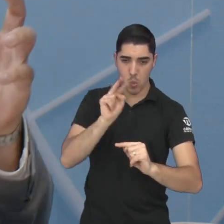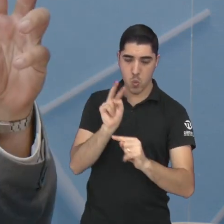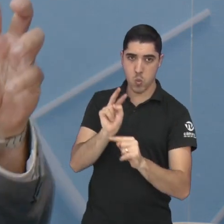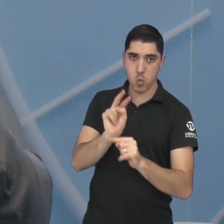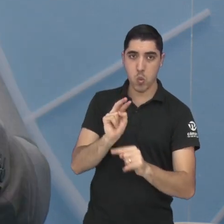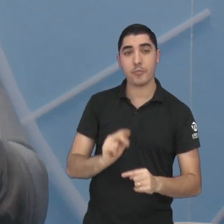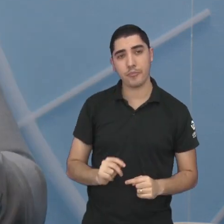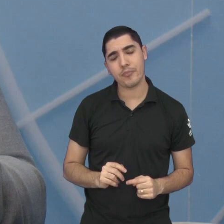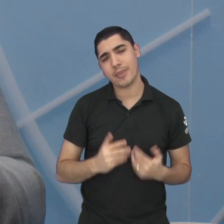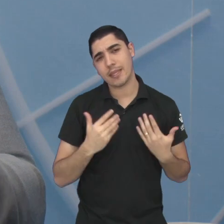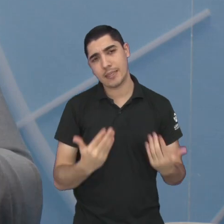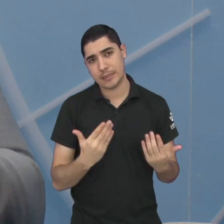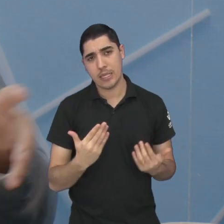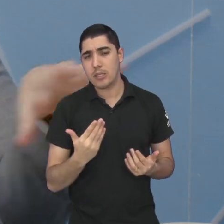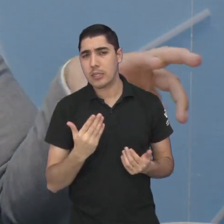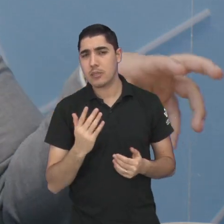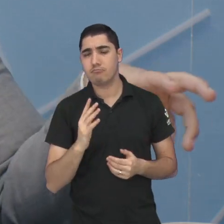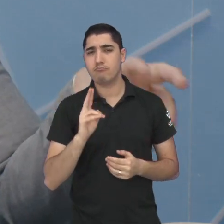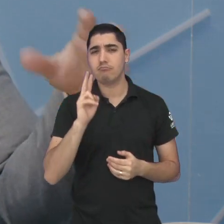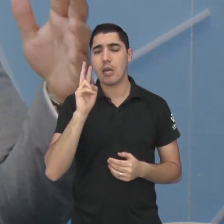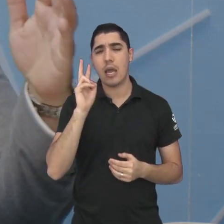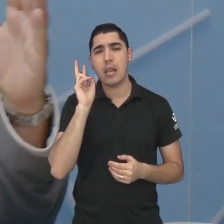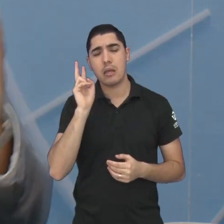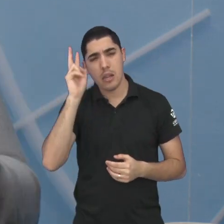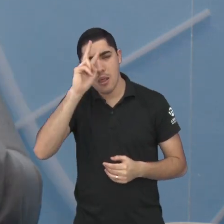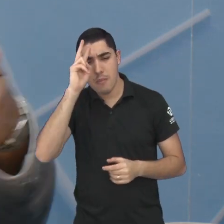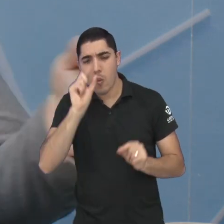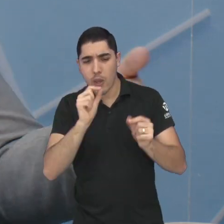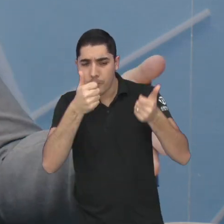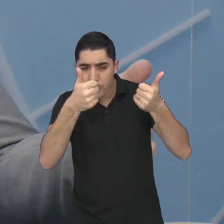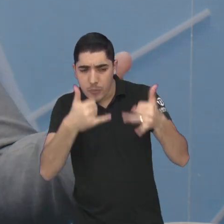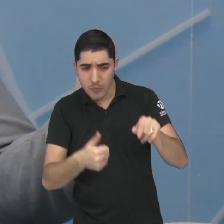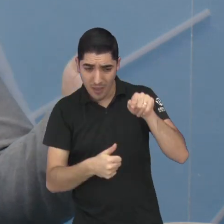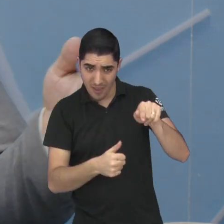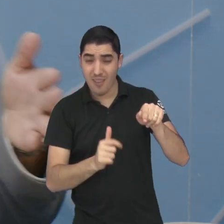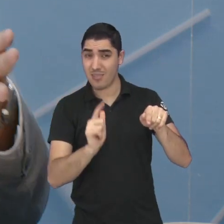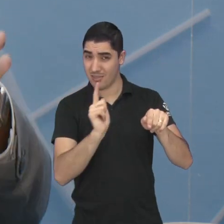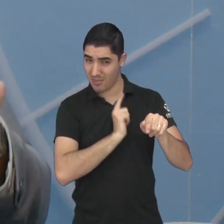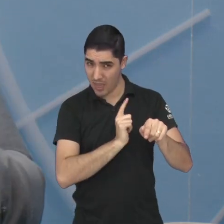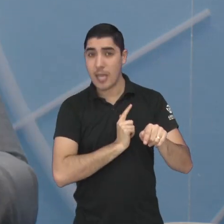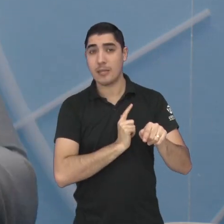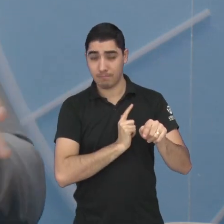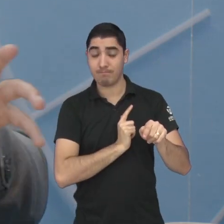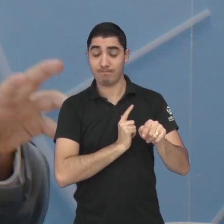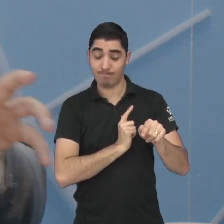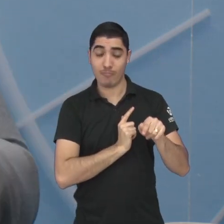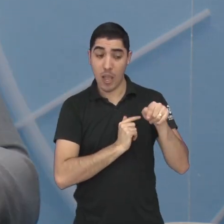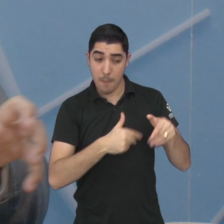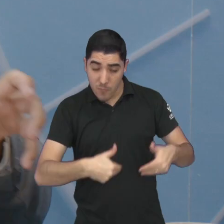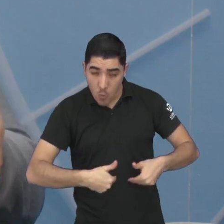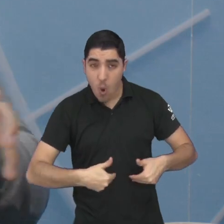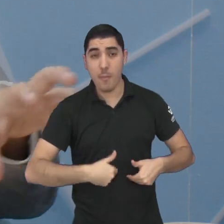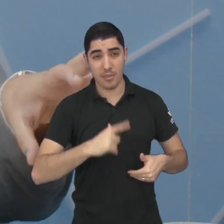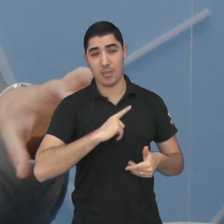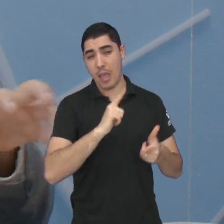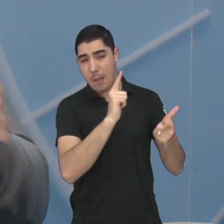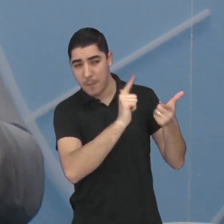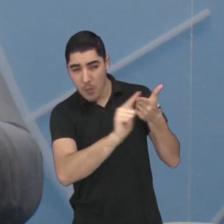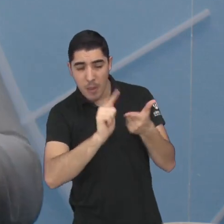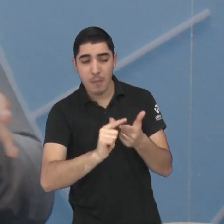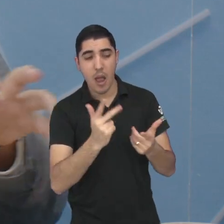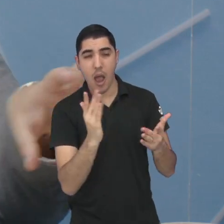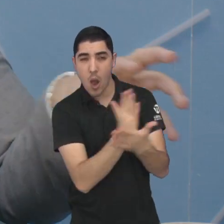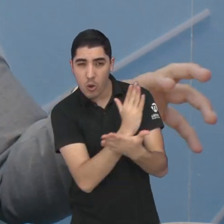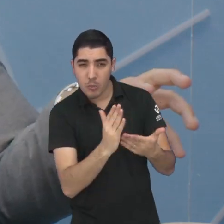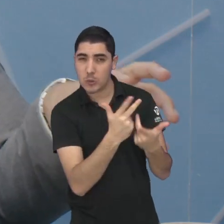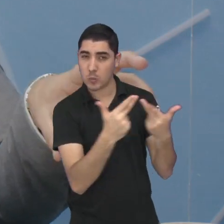né, é interessante a gente observar para todas essas camadas para a gente poder entender os gargalos. Que é isso, assim, a fome a gente precisa entender aonde ela trava